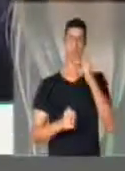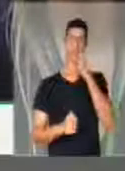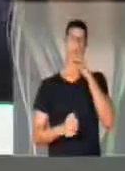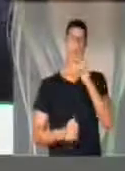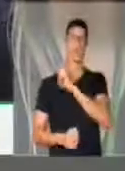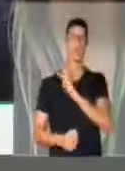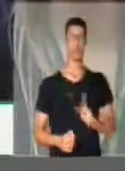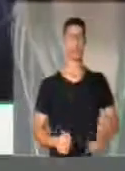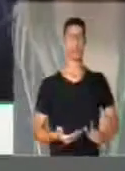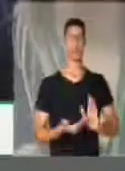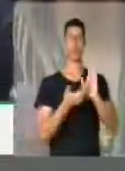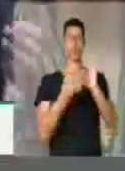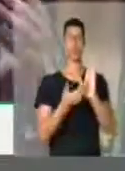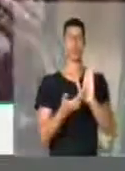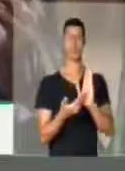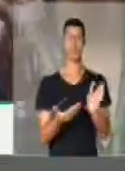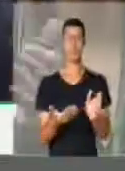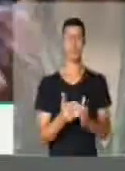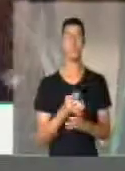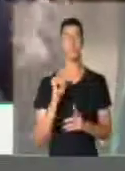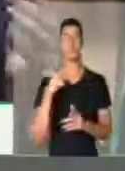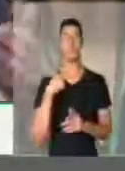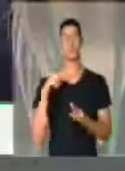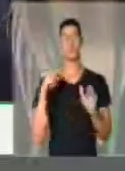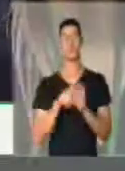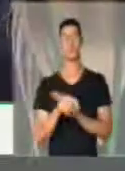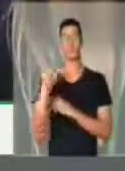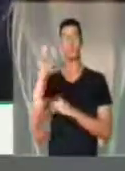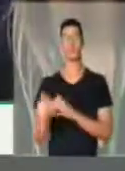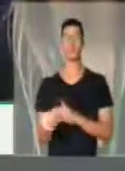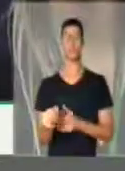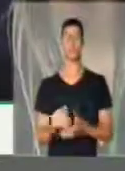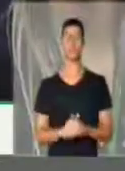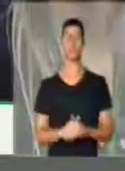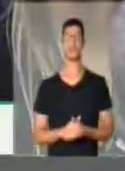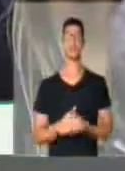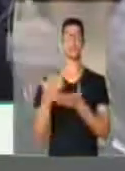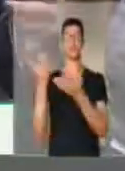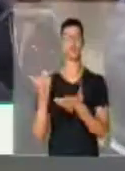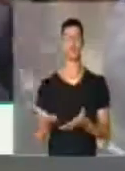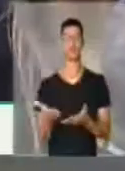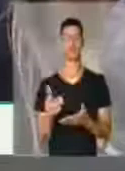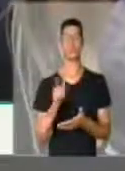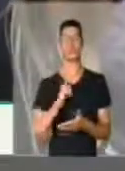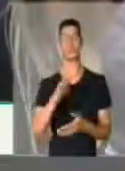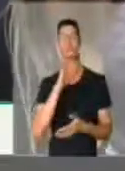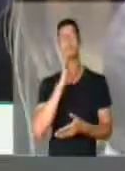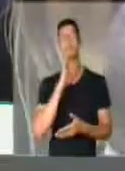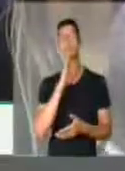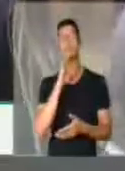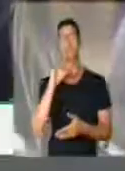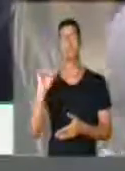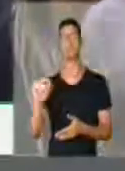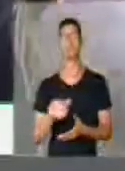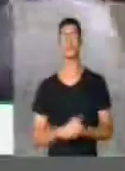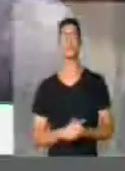do presidente da Câmara, presidente? Esse é o questionamento que eu faço a Vossa Excelência. Vossa Excelência tem conhecimento